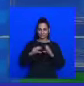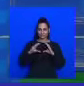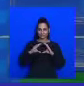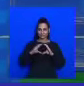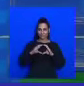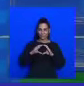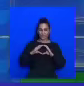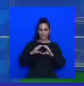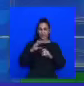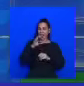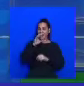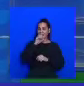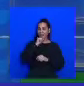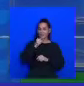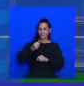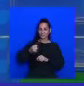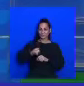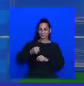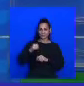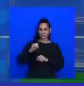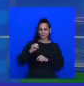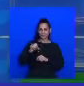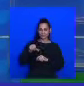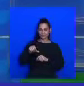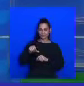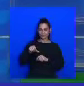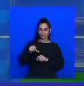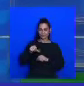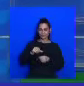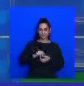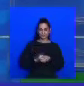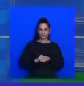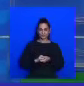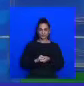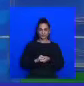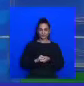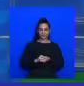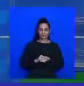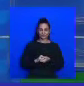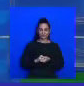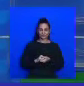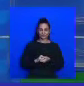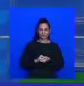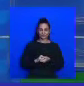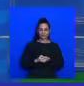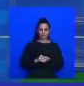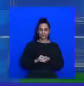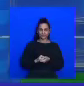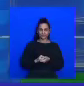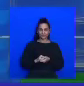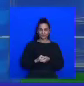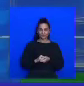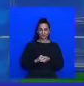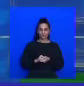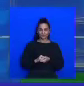Bola laranja, número 09. Laranja 09.